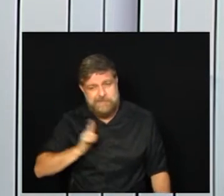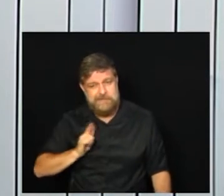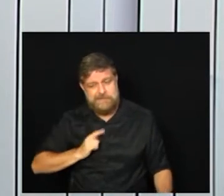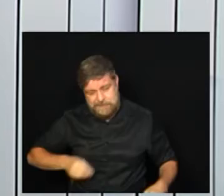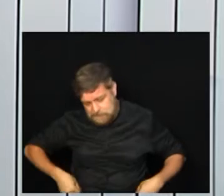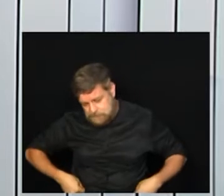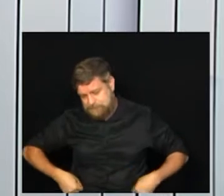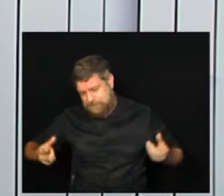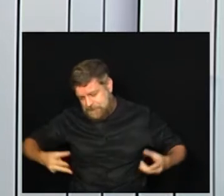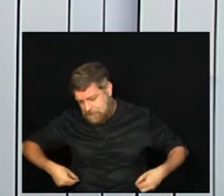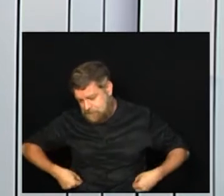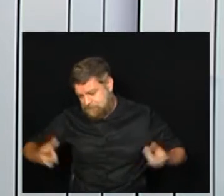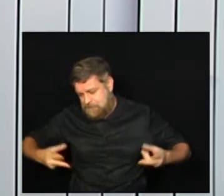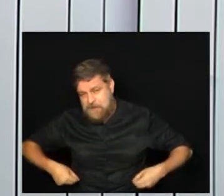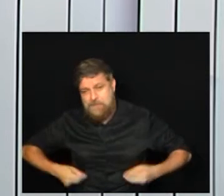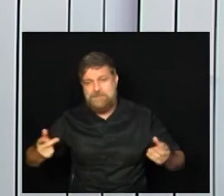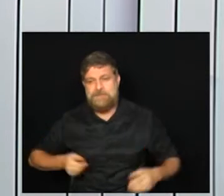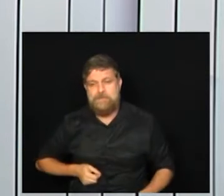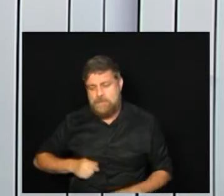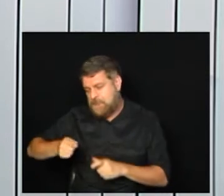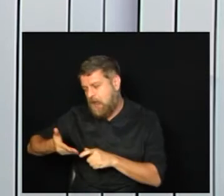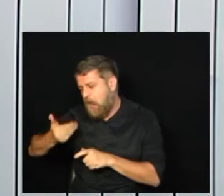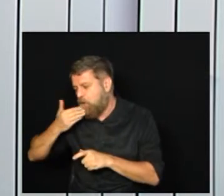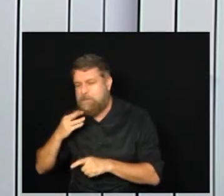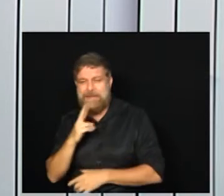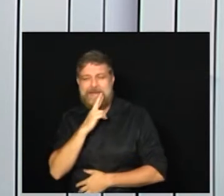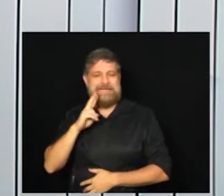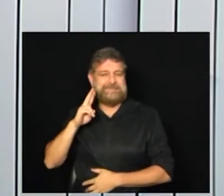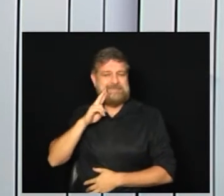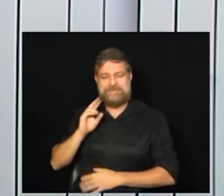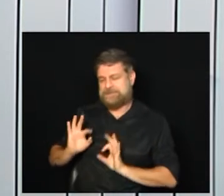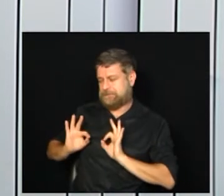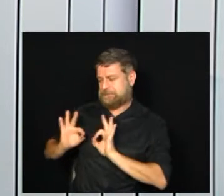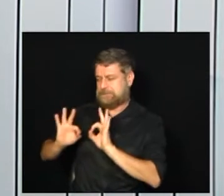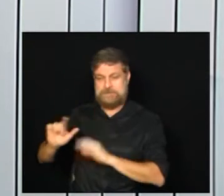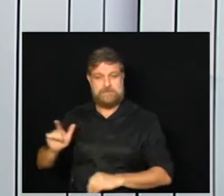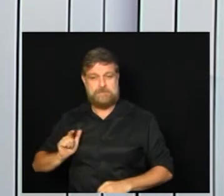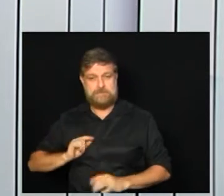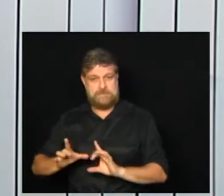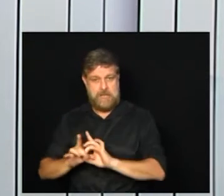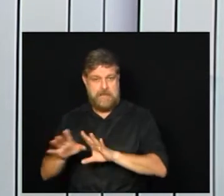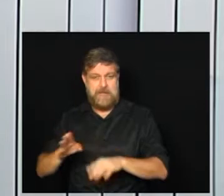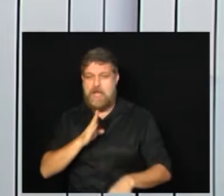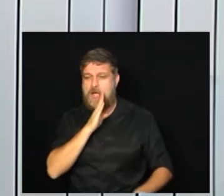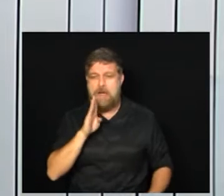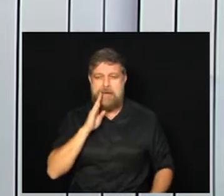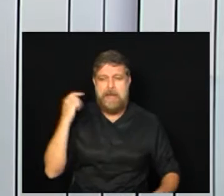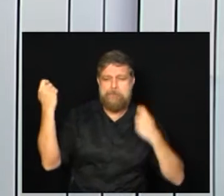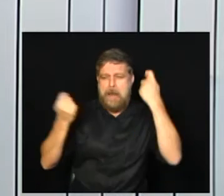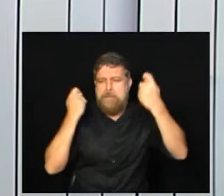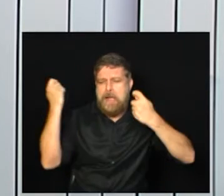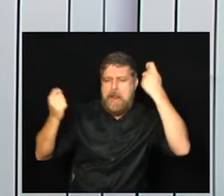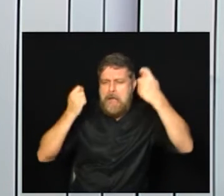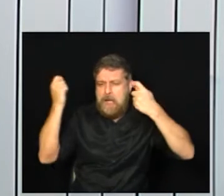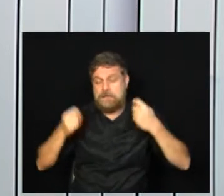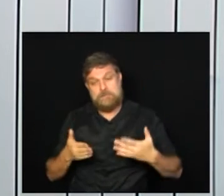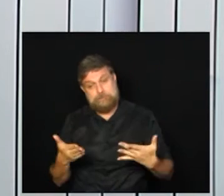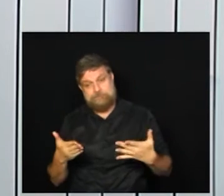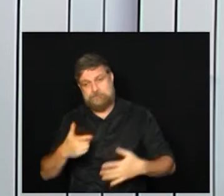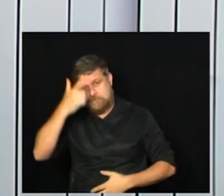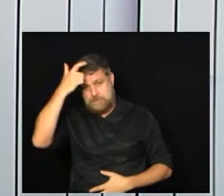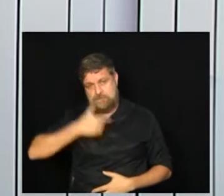custo. Comer fora, o jantar, quando tiver tudo liberado, bar, balada, enfim. Mas eu falei